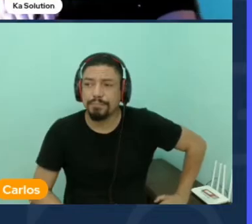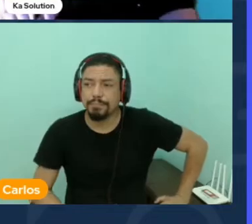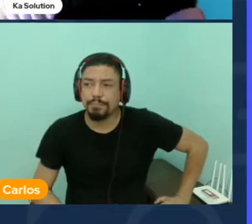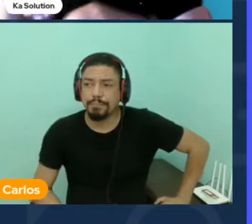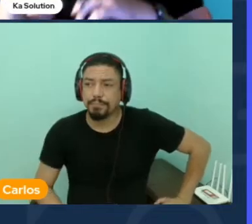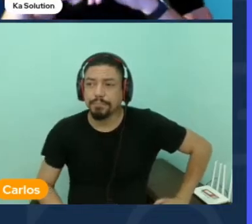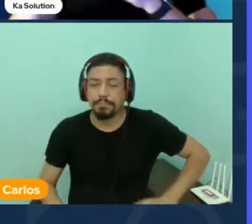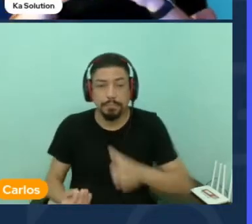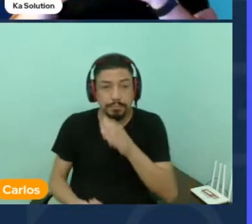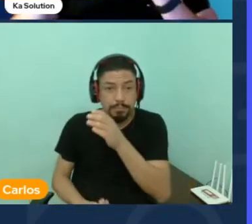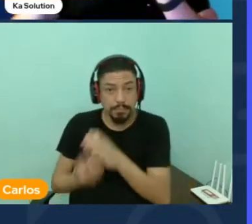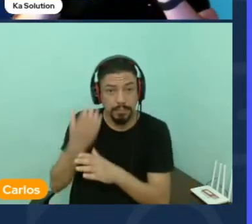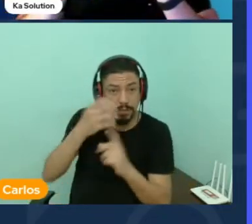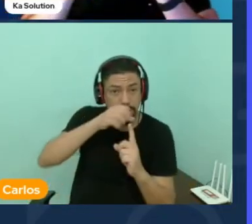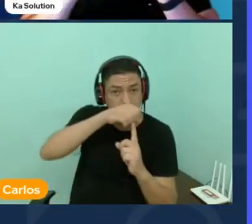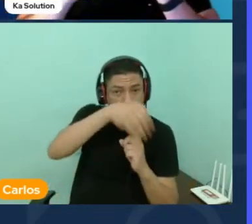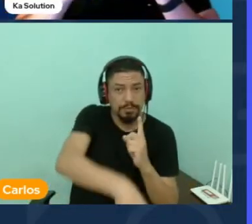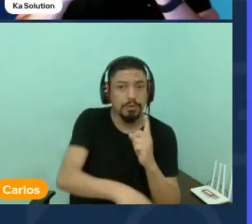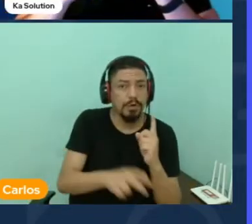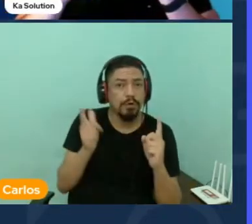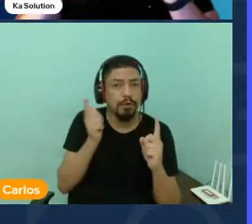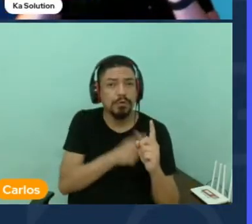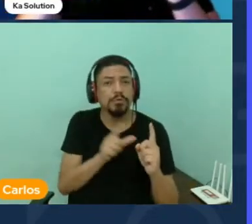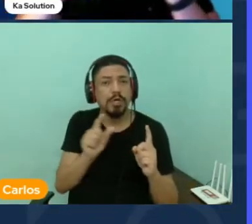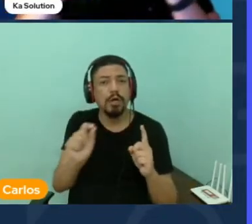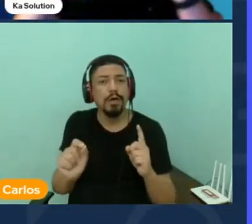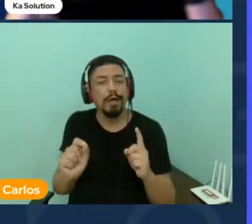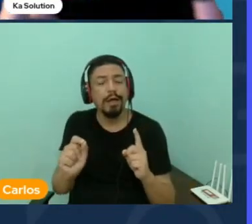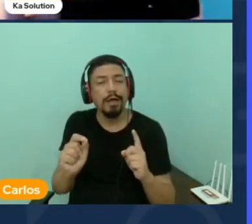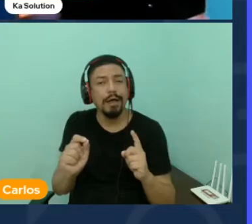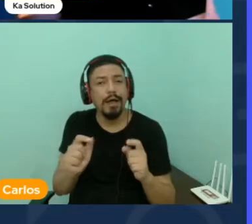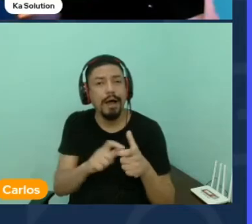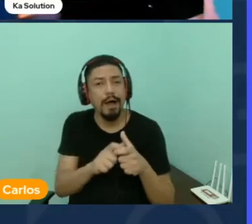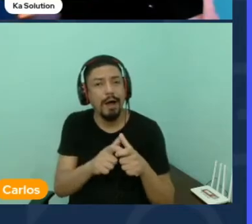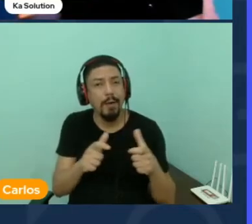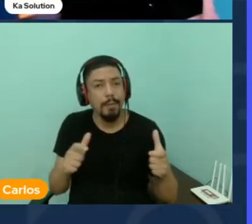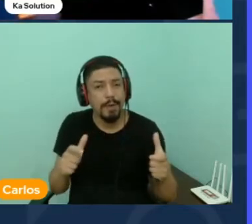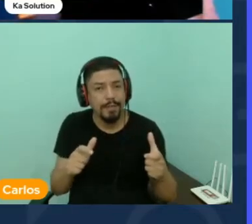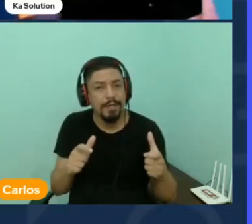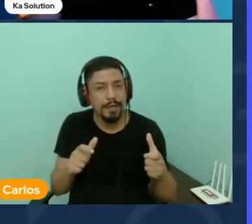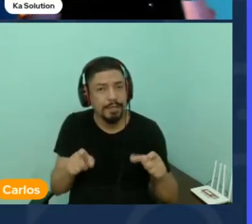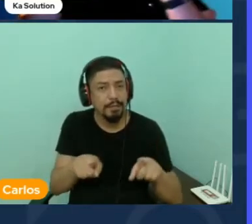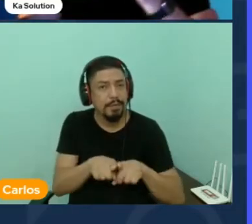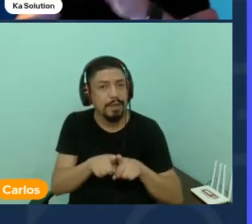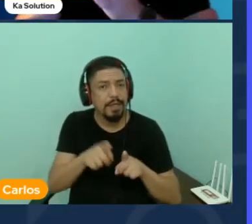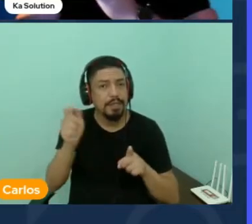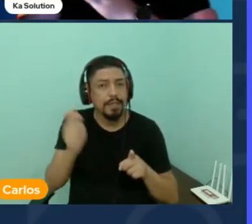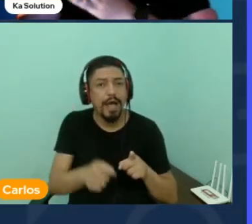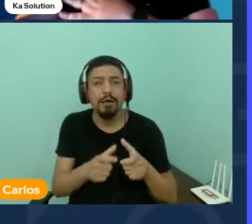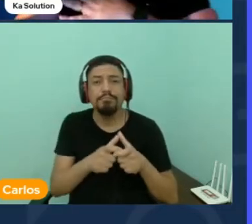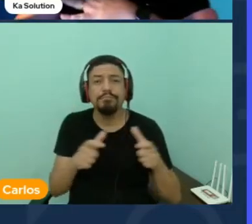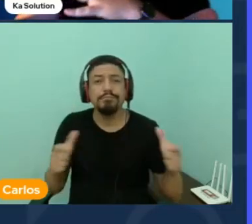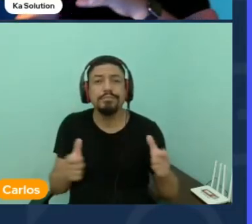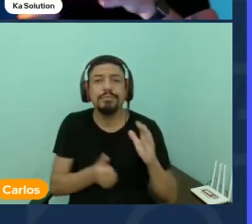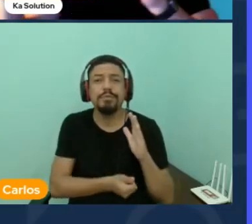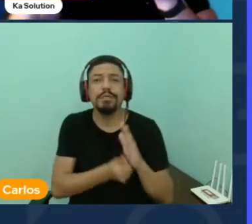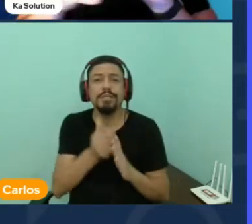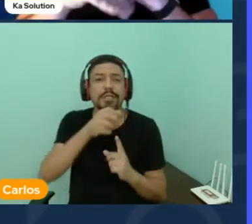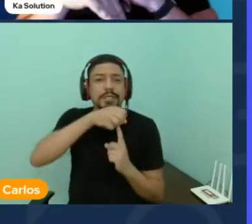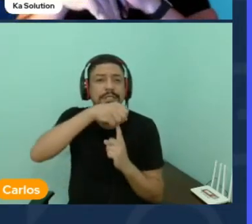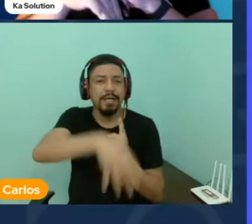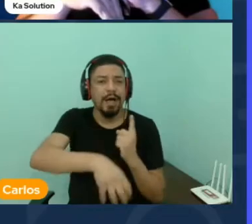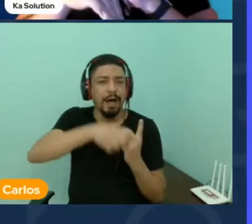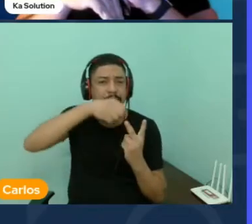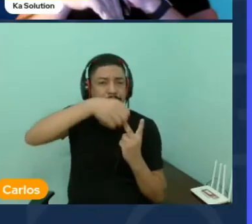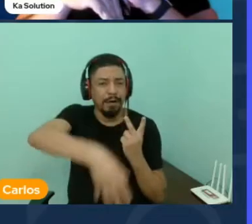cria um servidor, né, a gente pode querer aumentar também a quantidade de servidores que estão